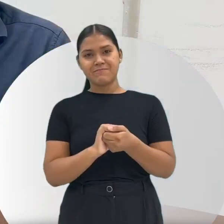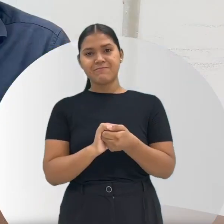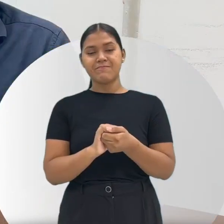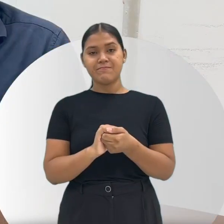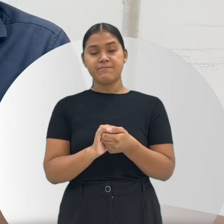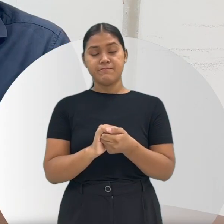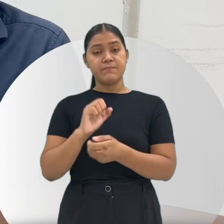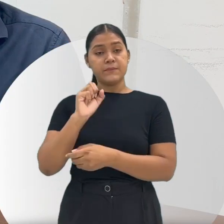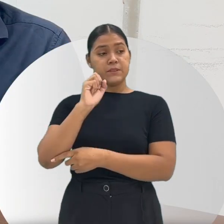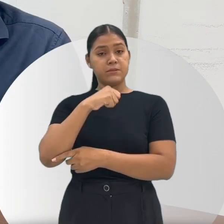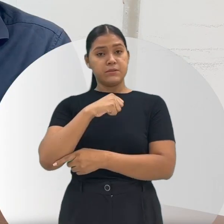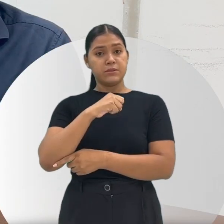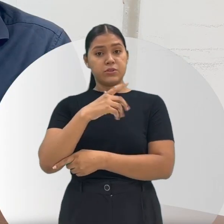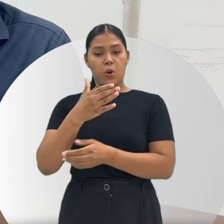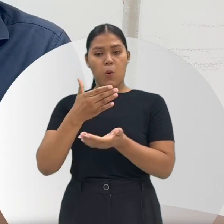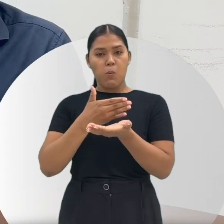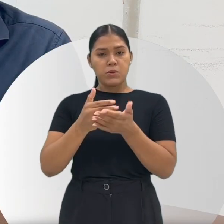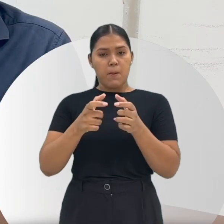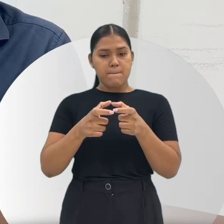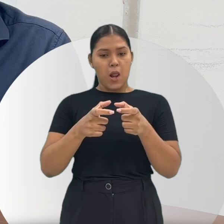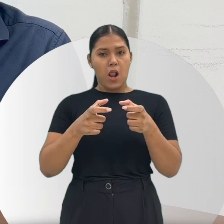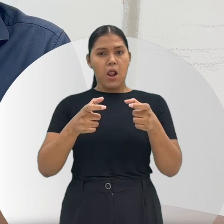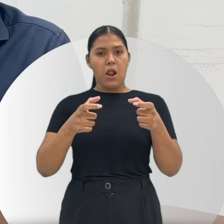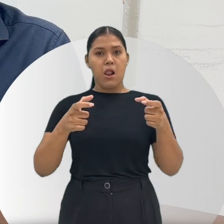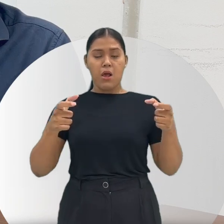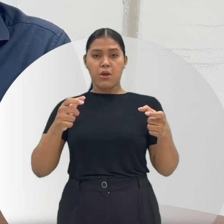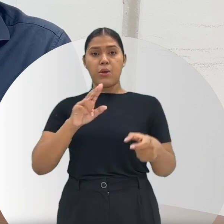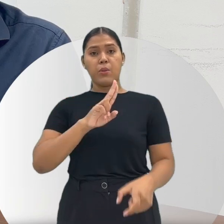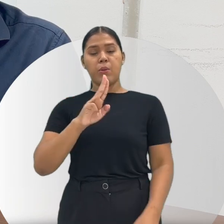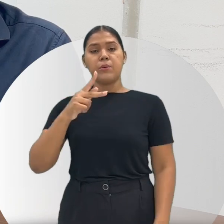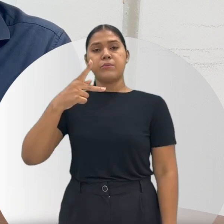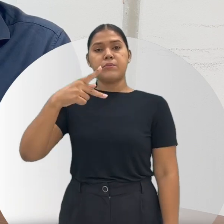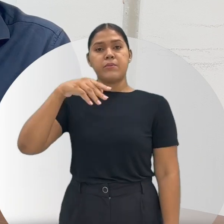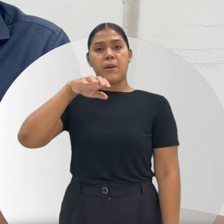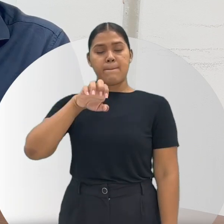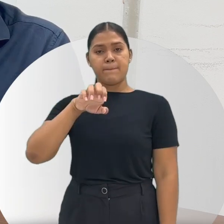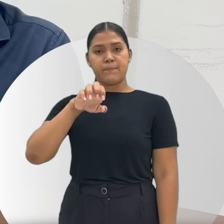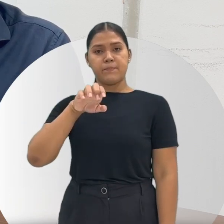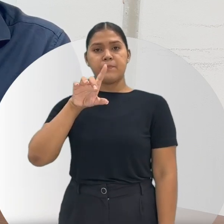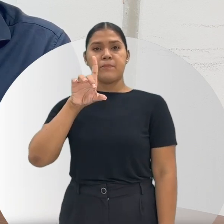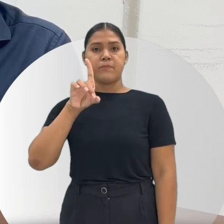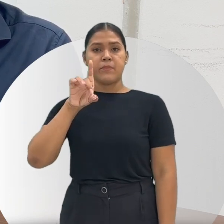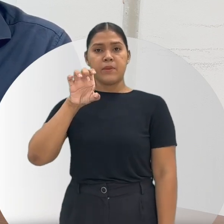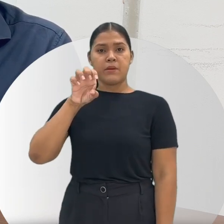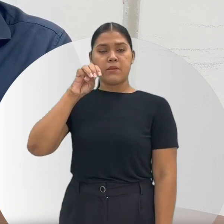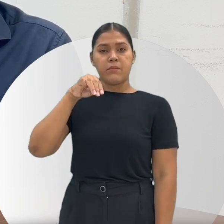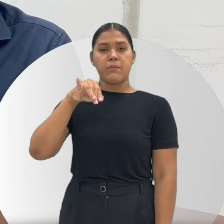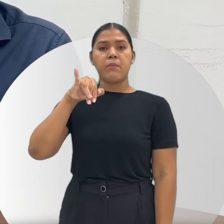expandindo nosso programa de pé de meia, né? O pé de meia foi uma grande conquista para a comunidade